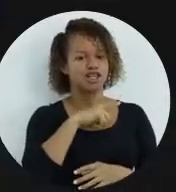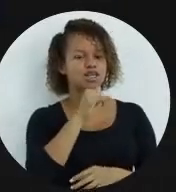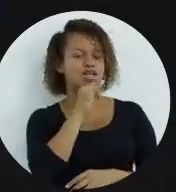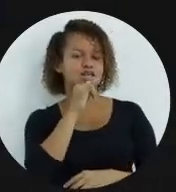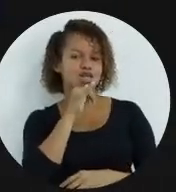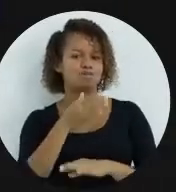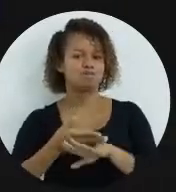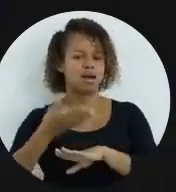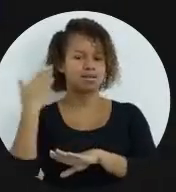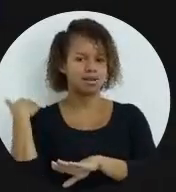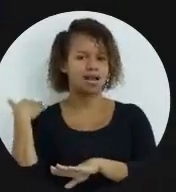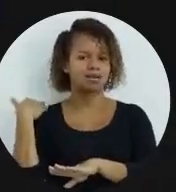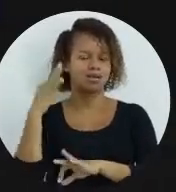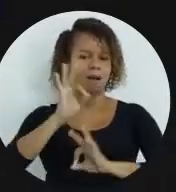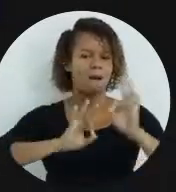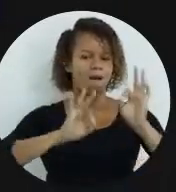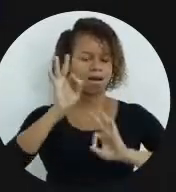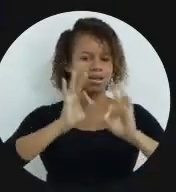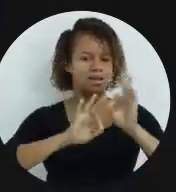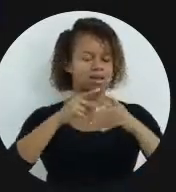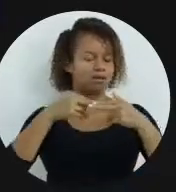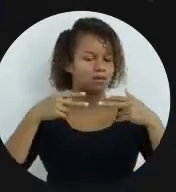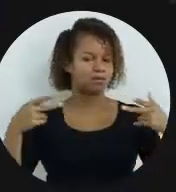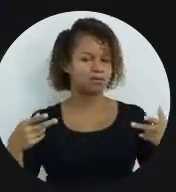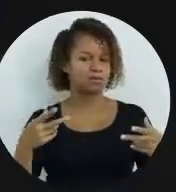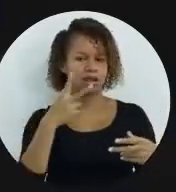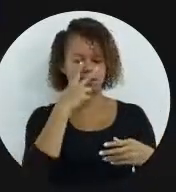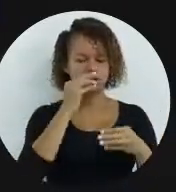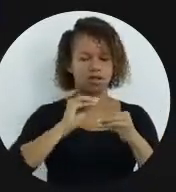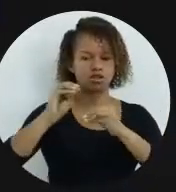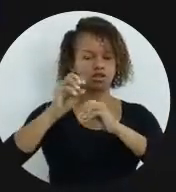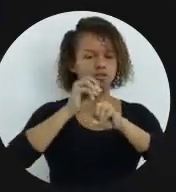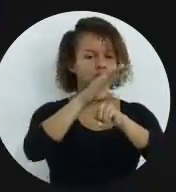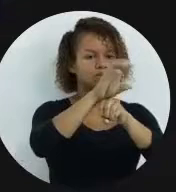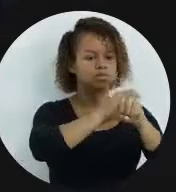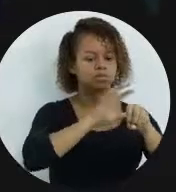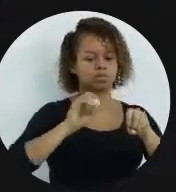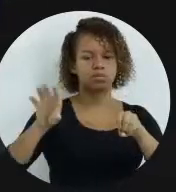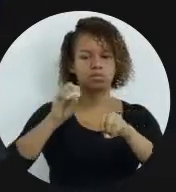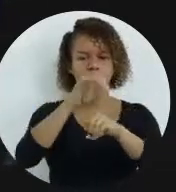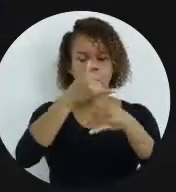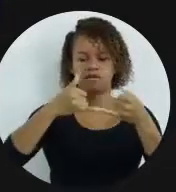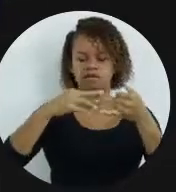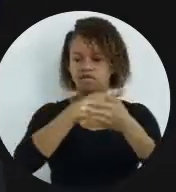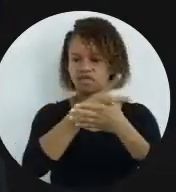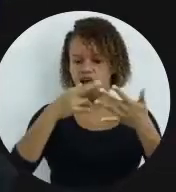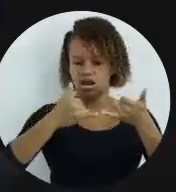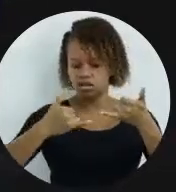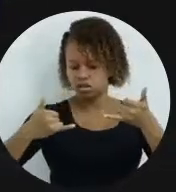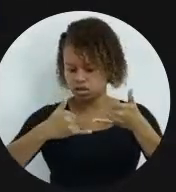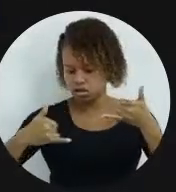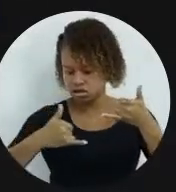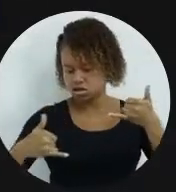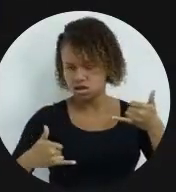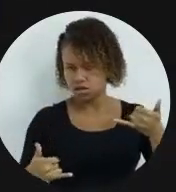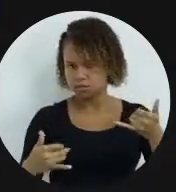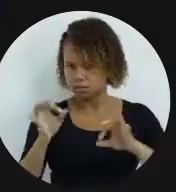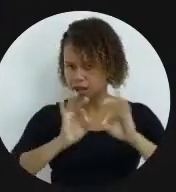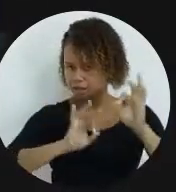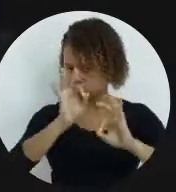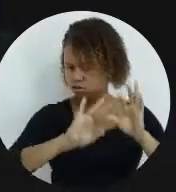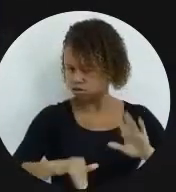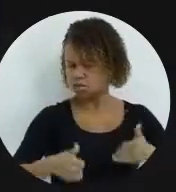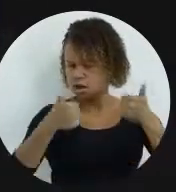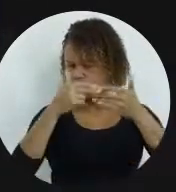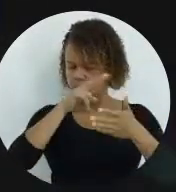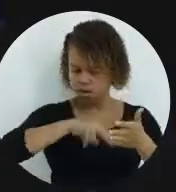aquele exemplo passado, só que ele está organizado de uma outra forma. Ele está distribuído em várias linhas, que fica mais organizado, melhor